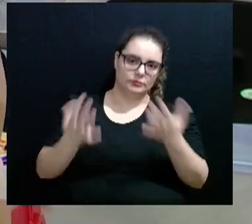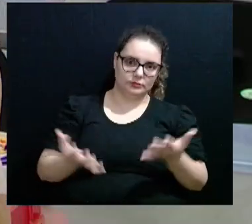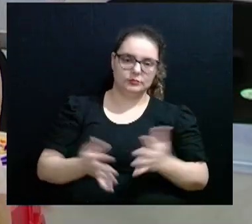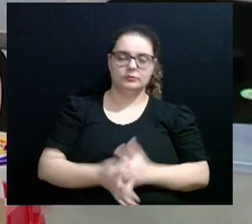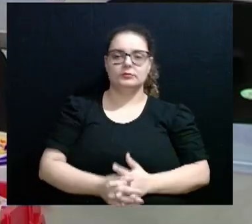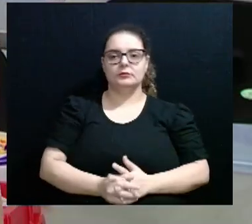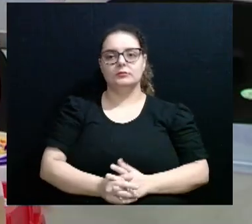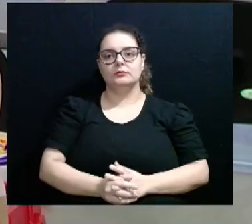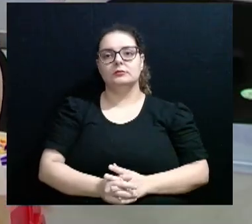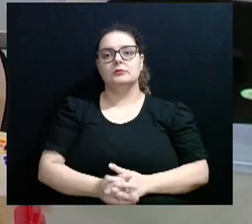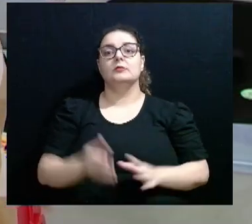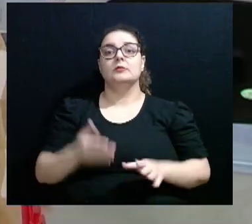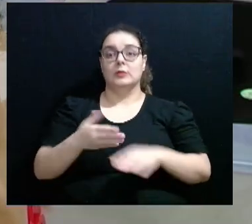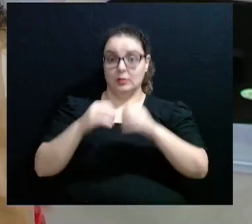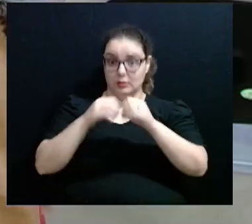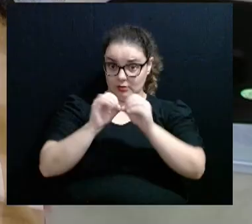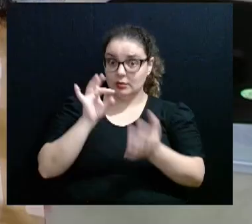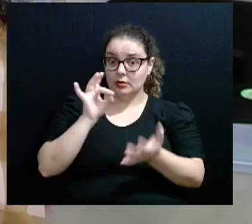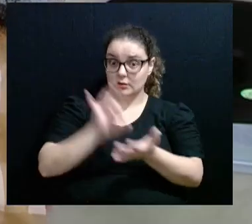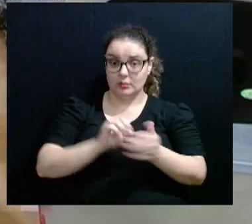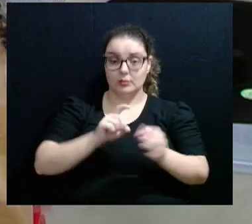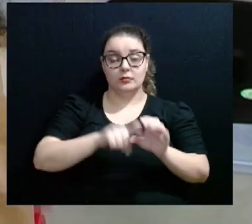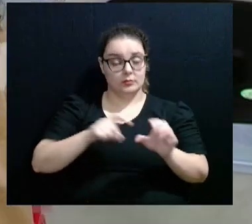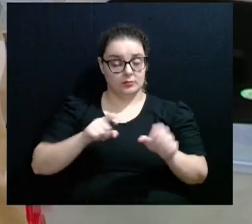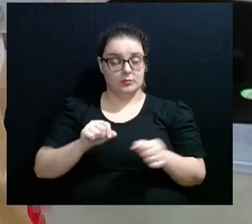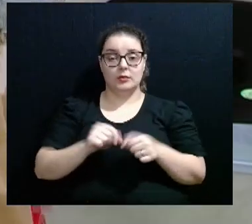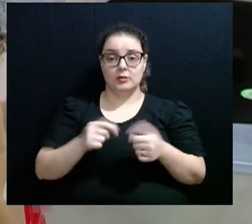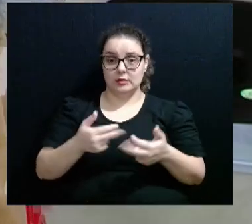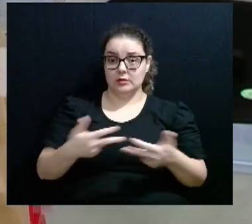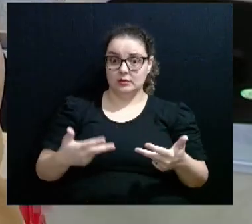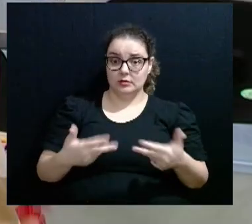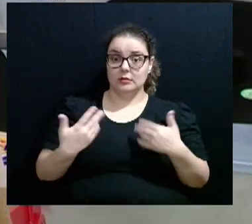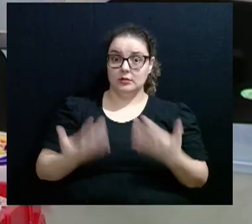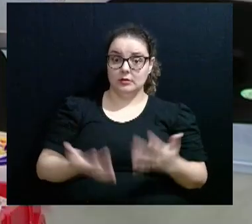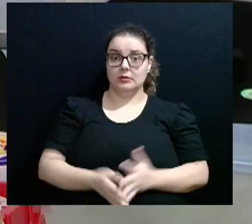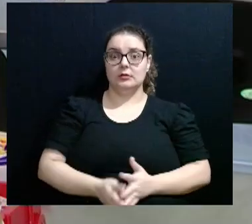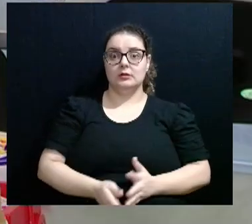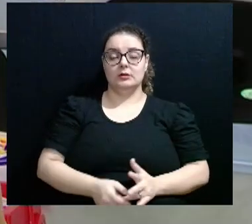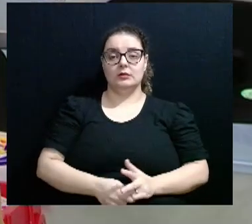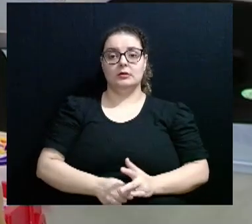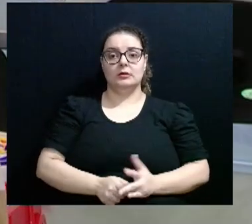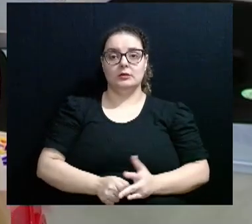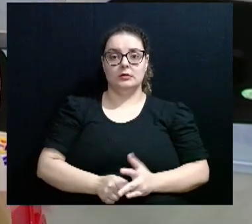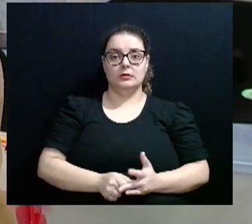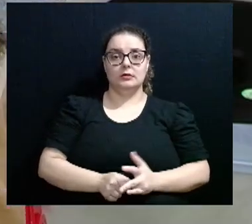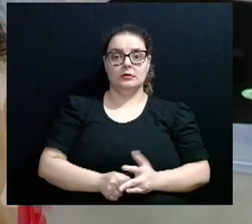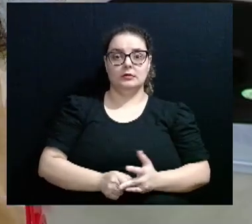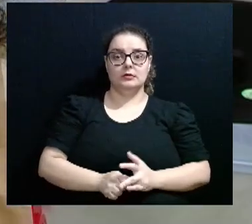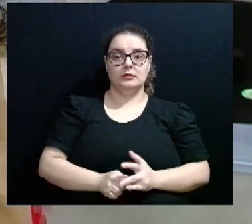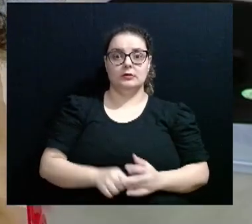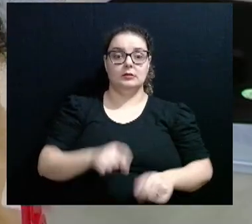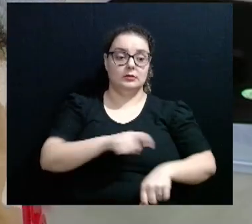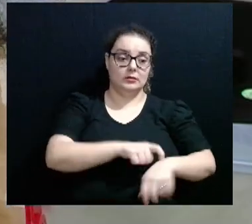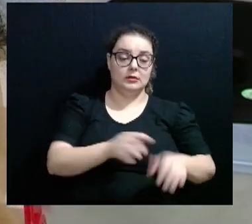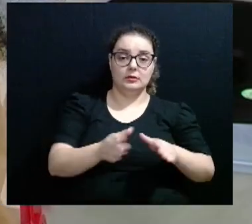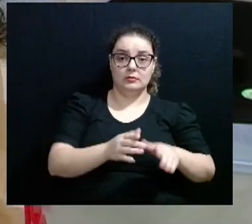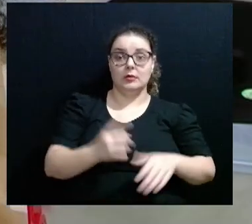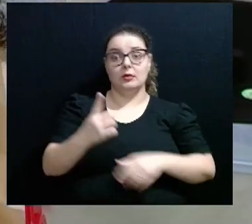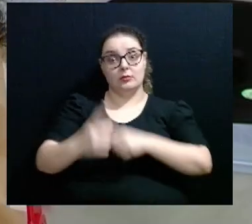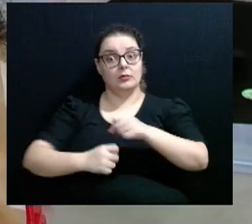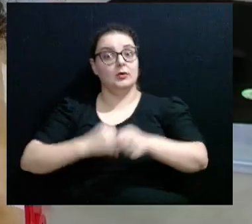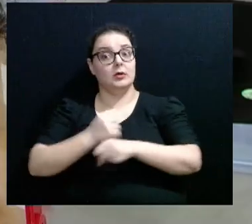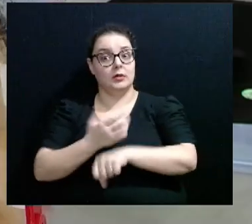no laboratório e ter autonomia para fazer isso. Então essa etapa ela pode durar até 1 ano, né, de treinamento para uma pessoa ser capaz e